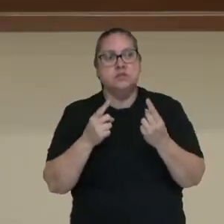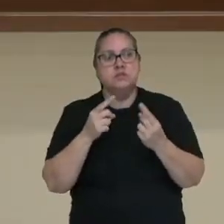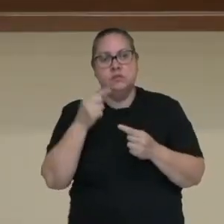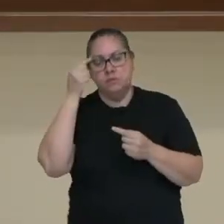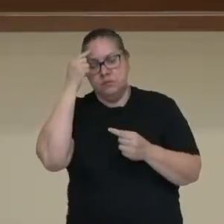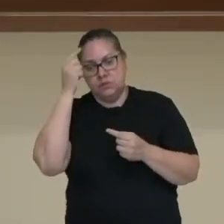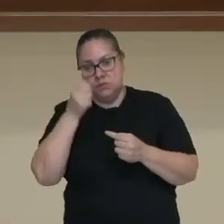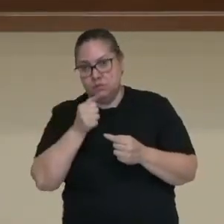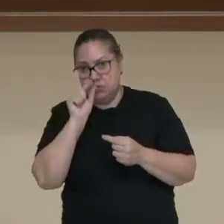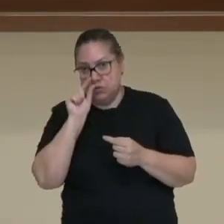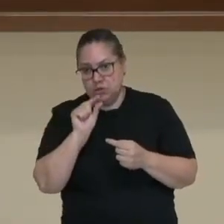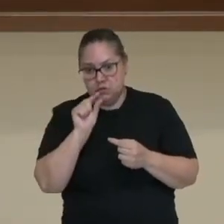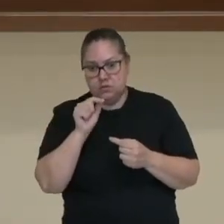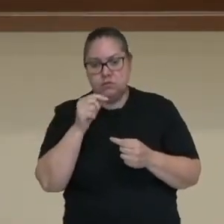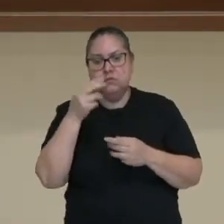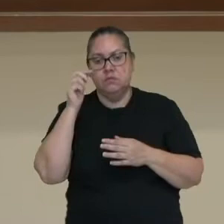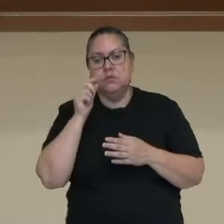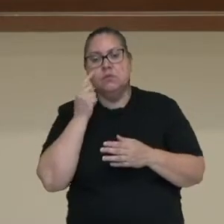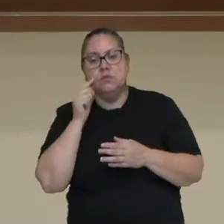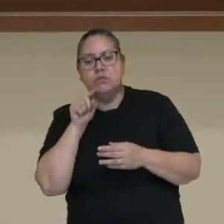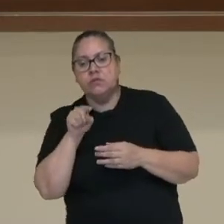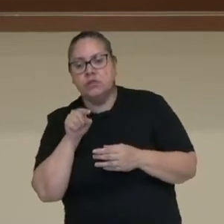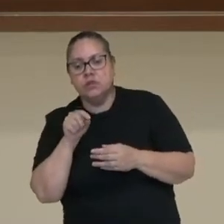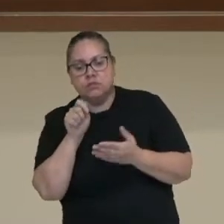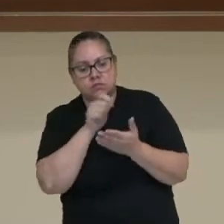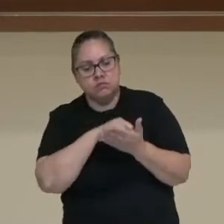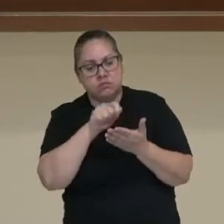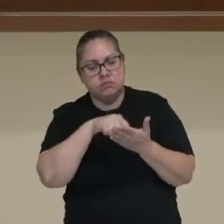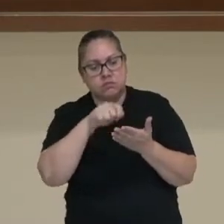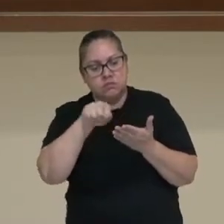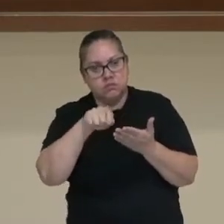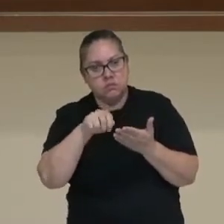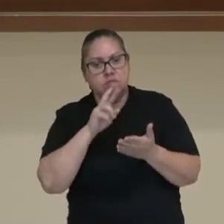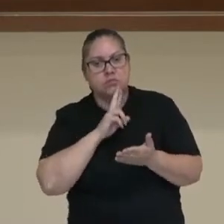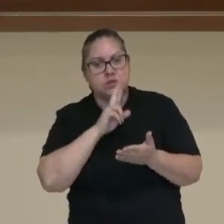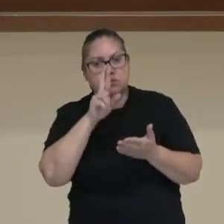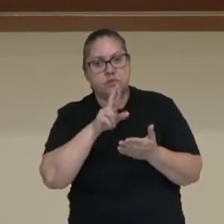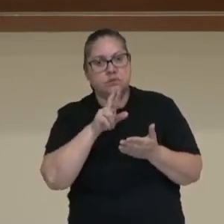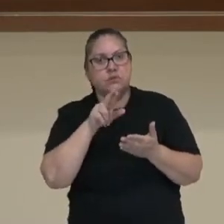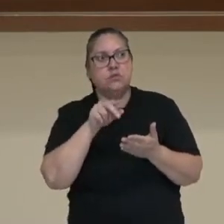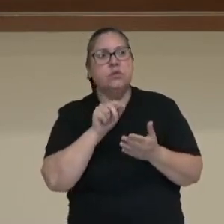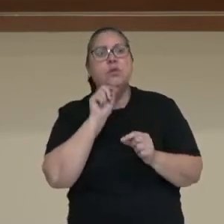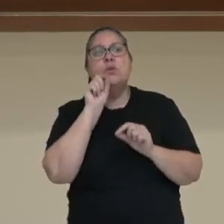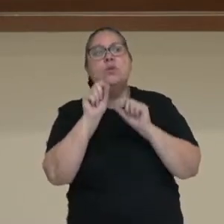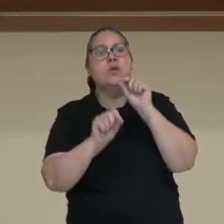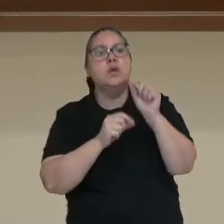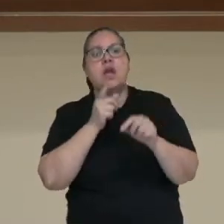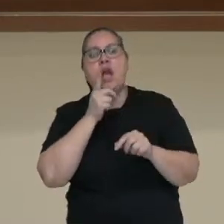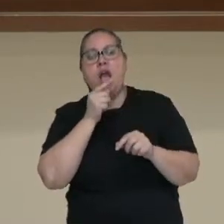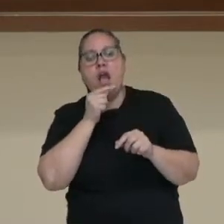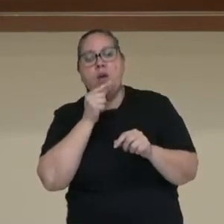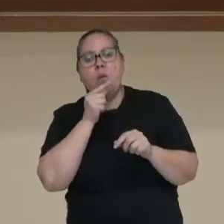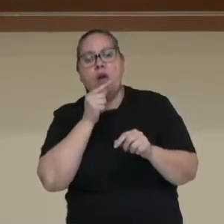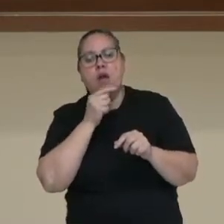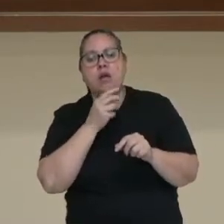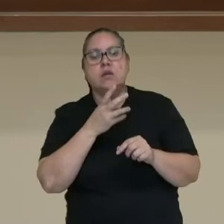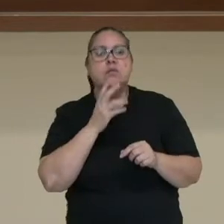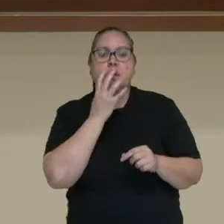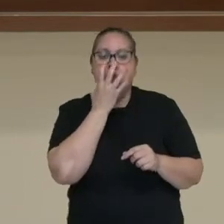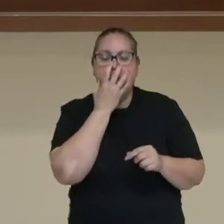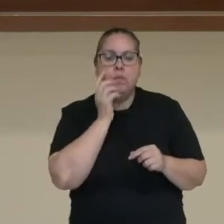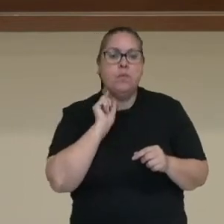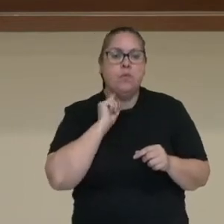refletir um pouquinho, vão identificar e vão anotar nas respostas de vocês o que é a água poluída, o que é a